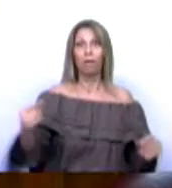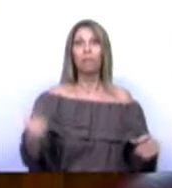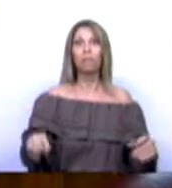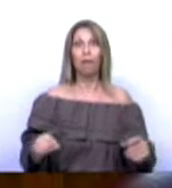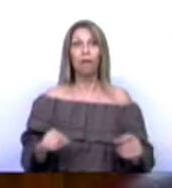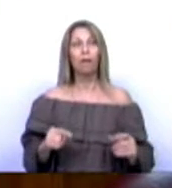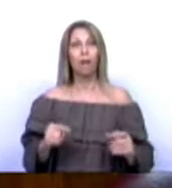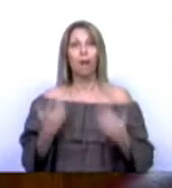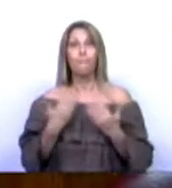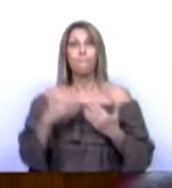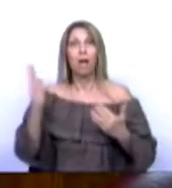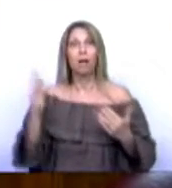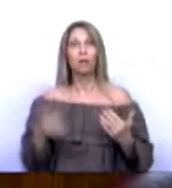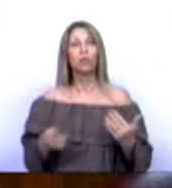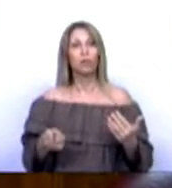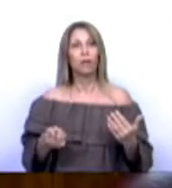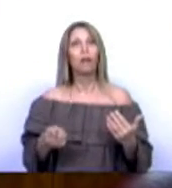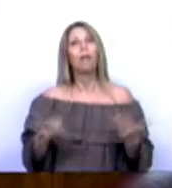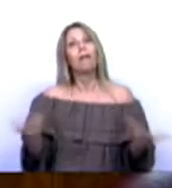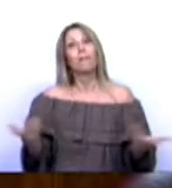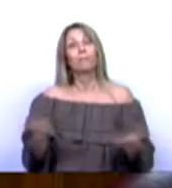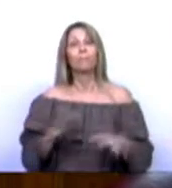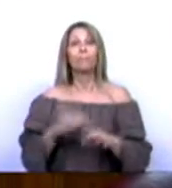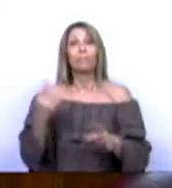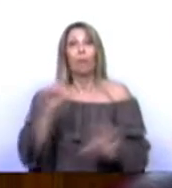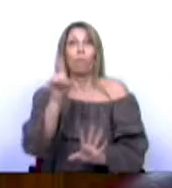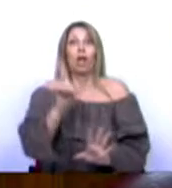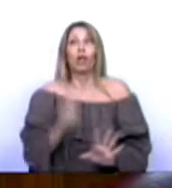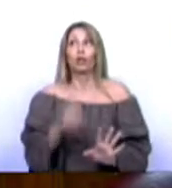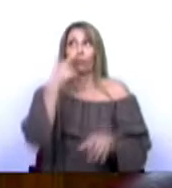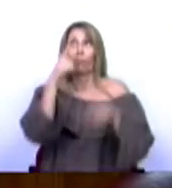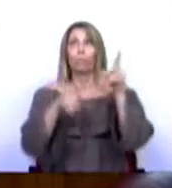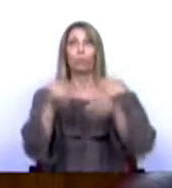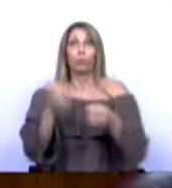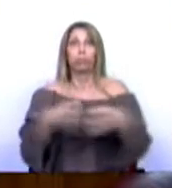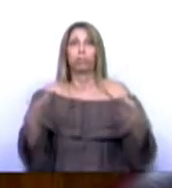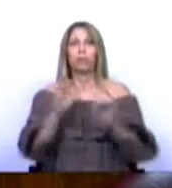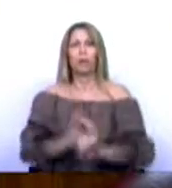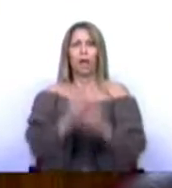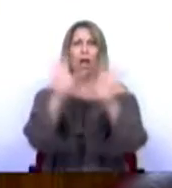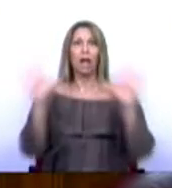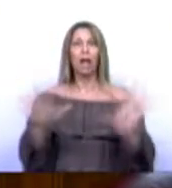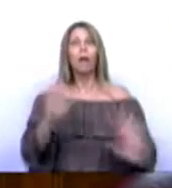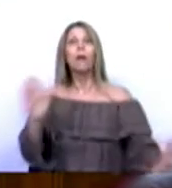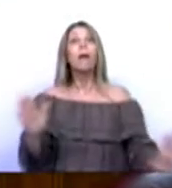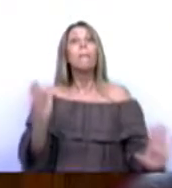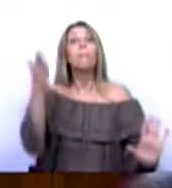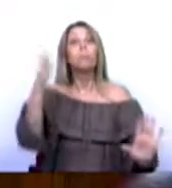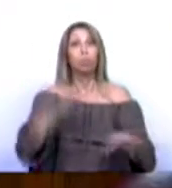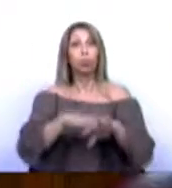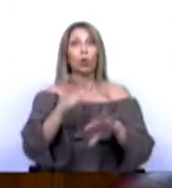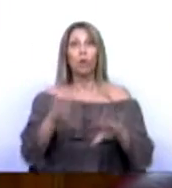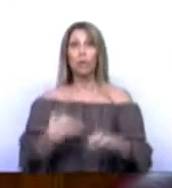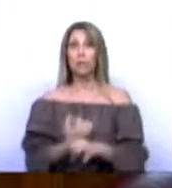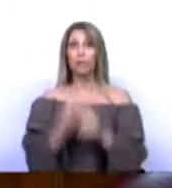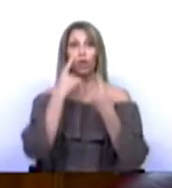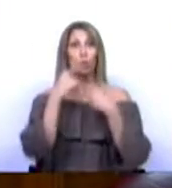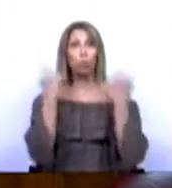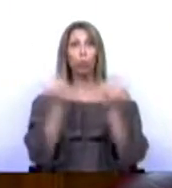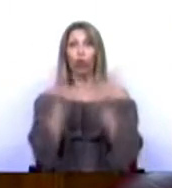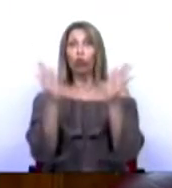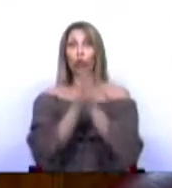obviamente, uma pressão demográfica que é evidente e que é colocada sobre todos os serviços públicos daquela